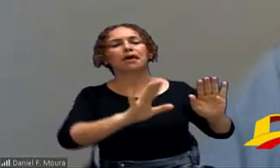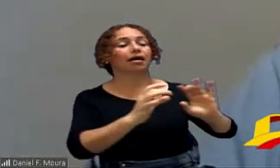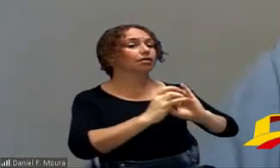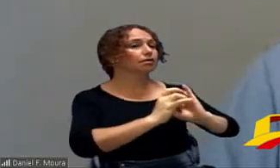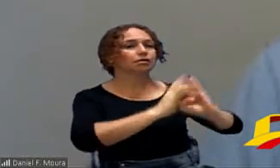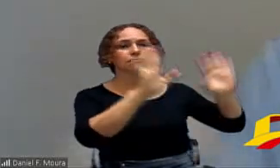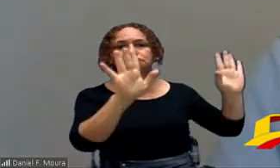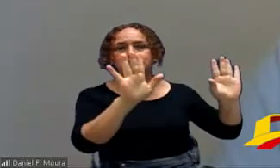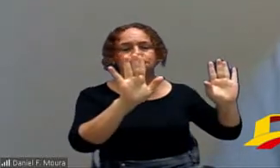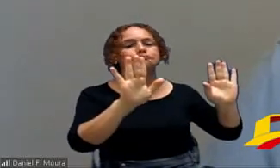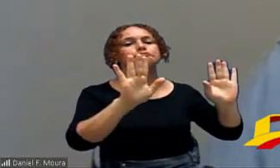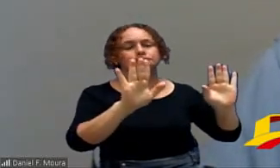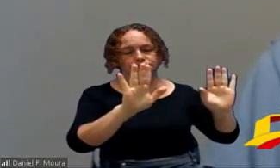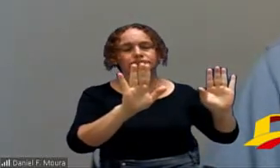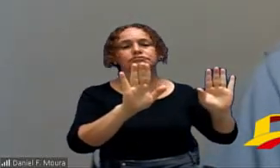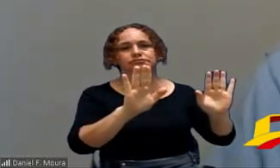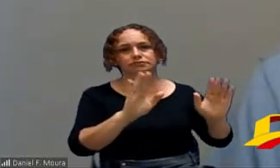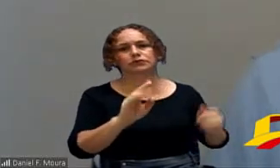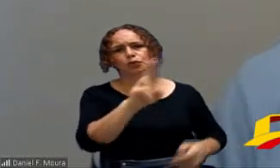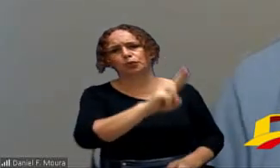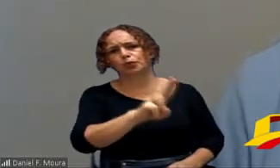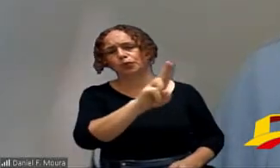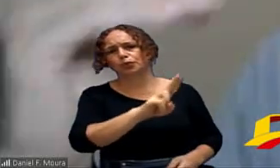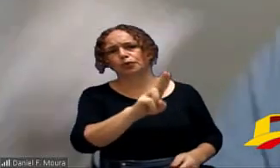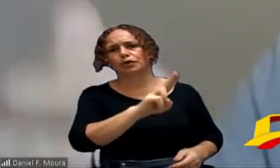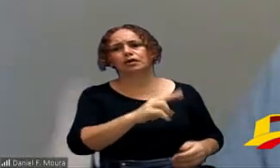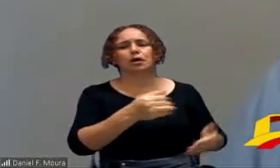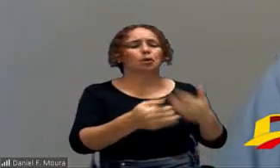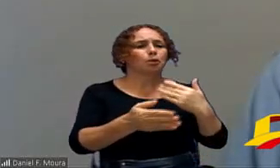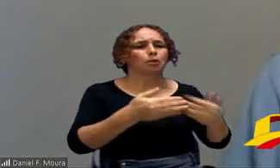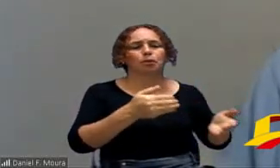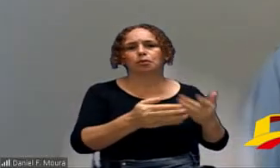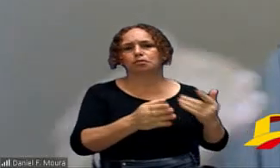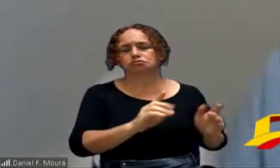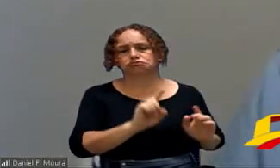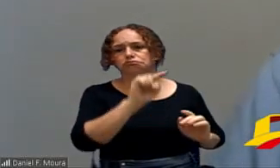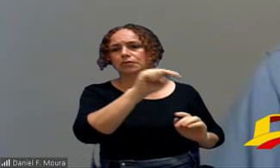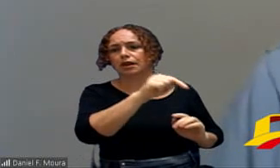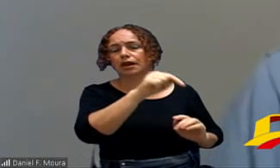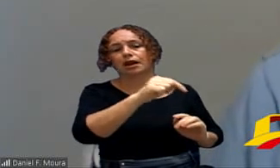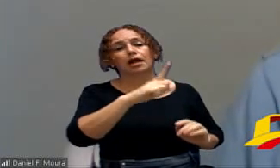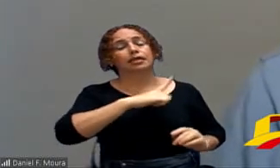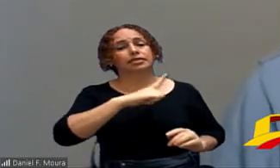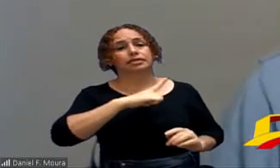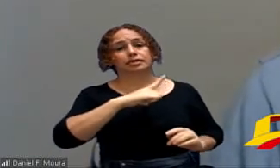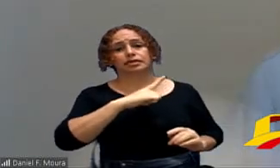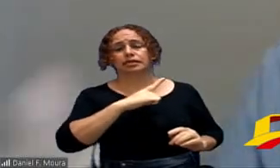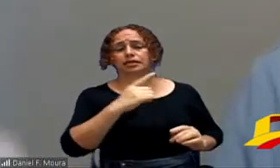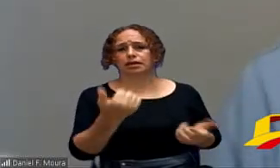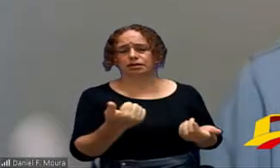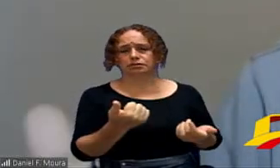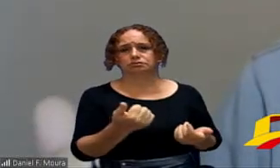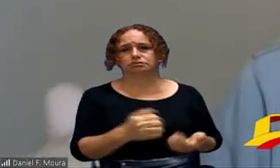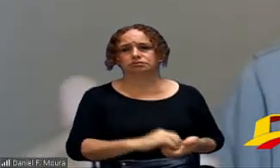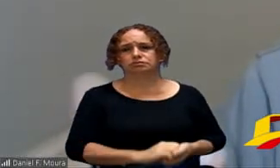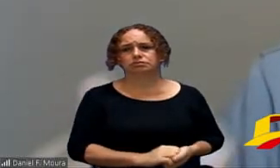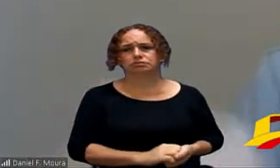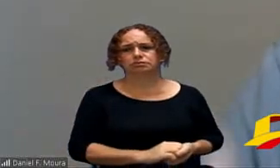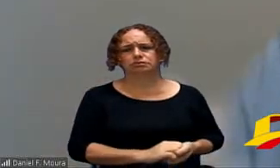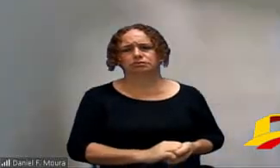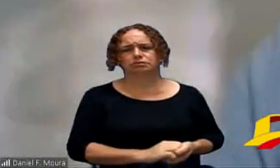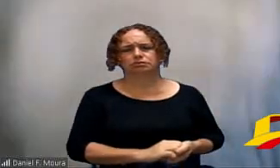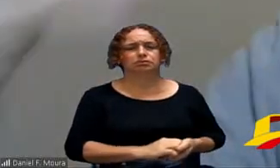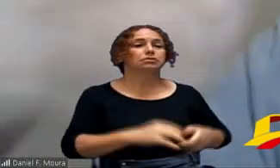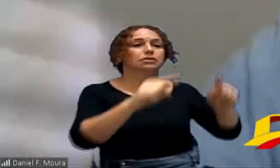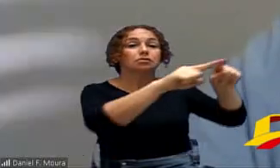Relevos extintos, coisas que cativeiro inadequado geralmente não oferece, piso duro, isso são os maiores causadores de problemas nas patas dos elefantes, que